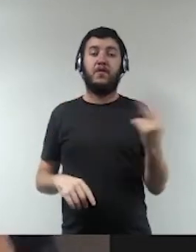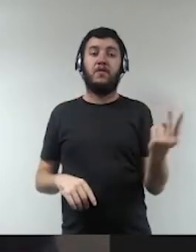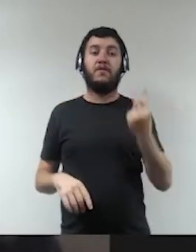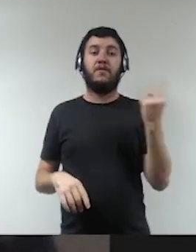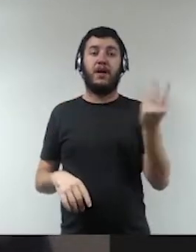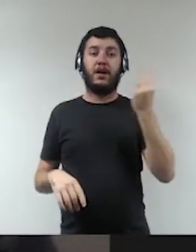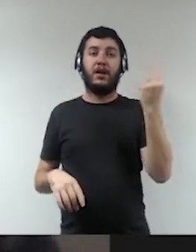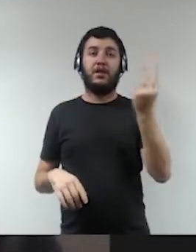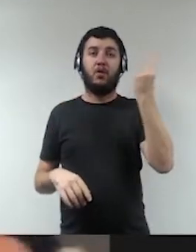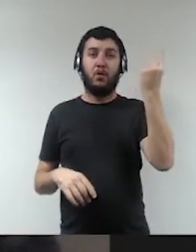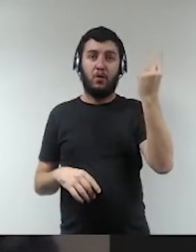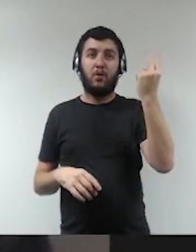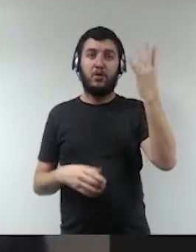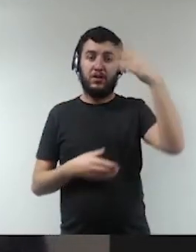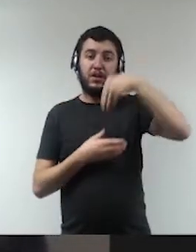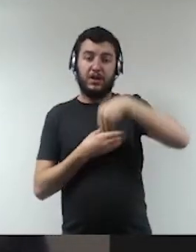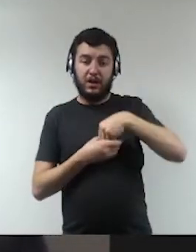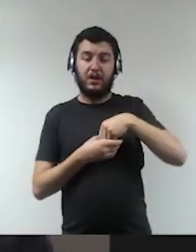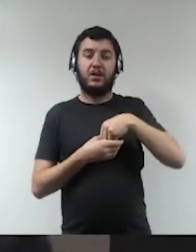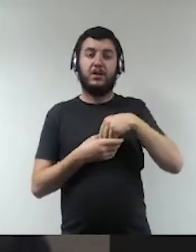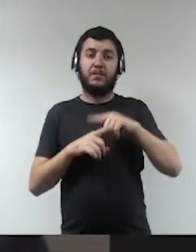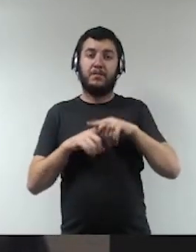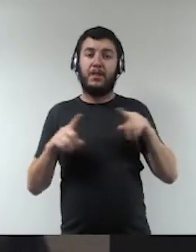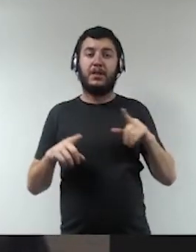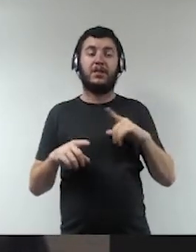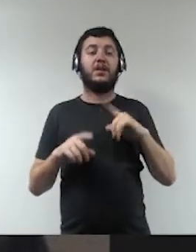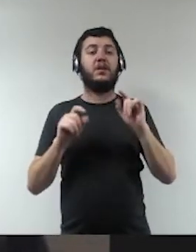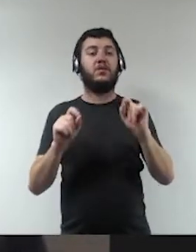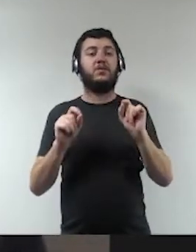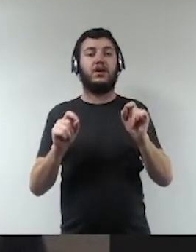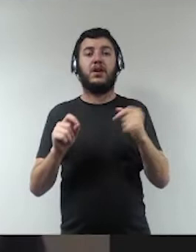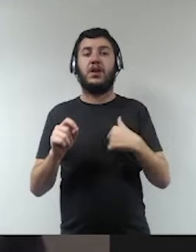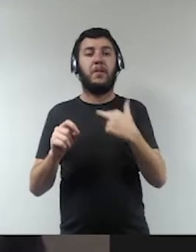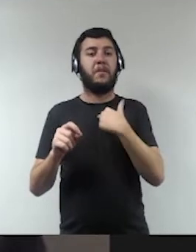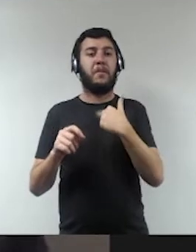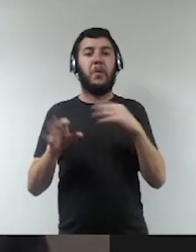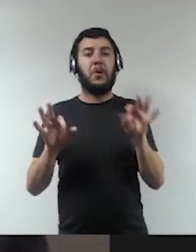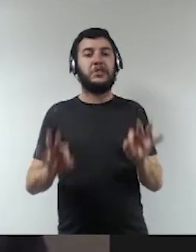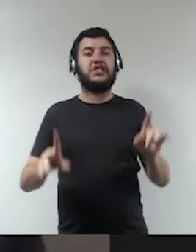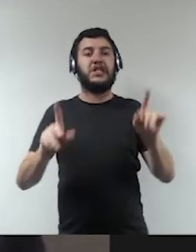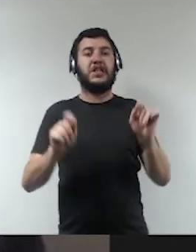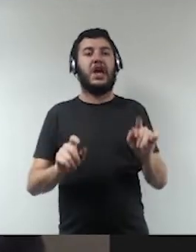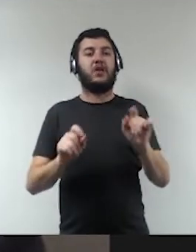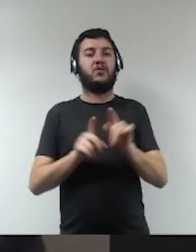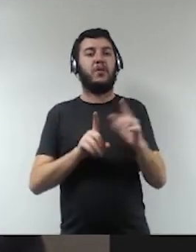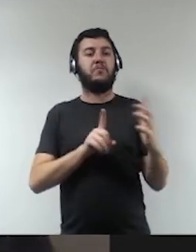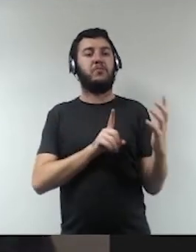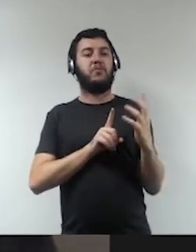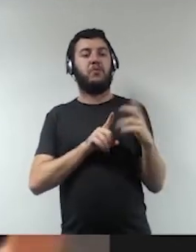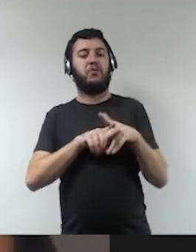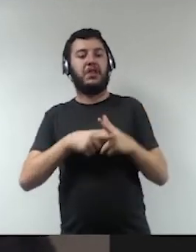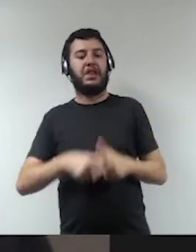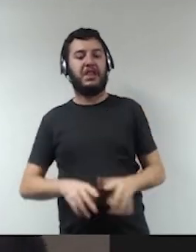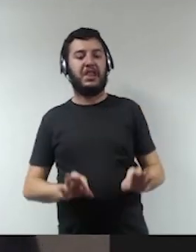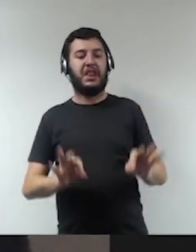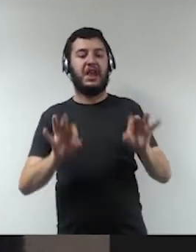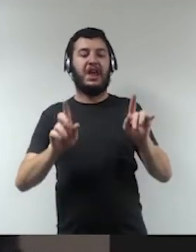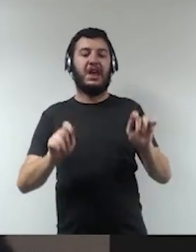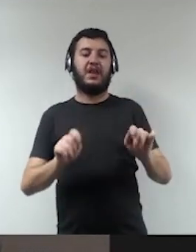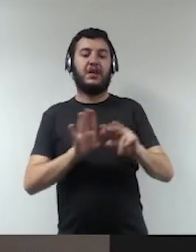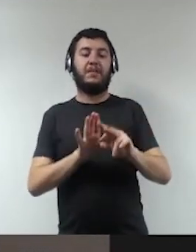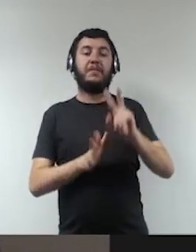inequívoco, valendo por si, não podendo de modo algum ser modulada em função das consequências que